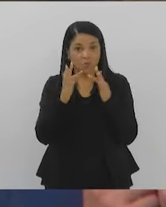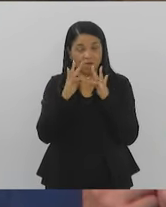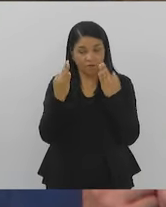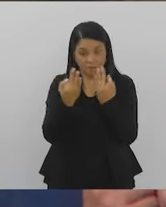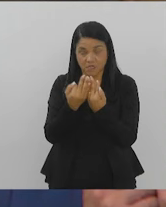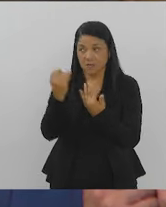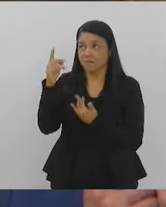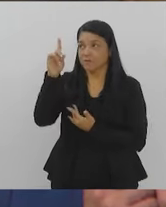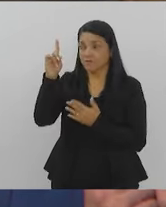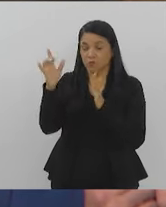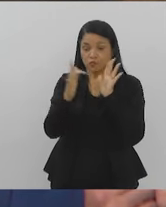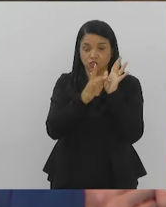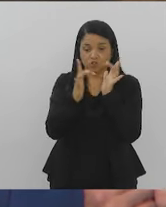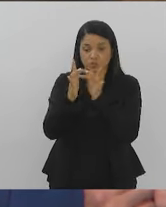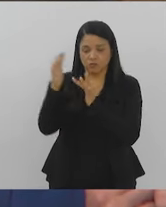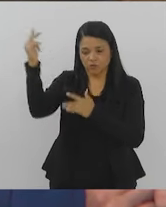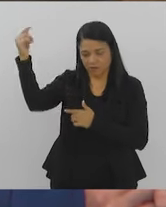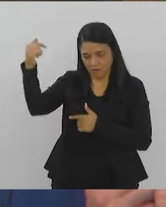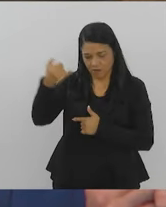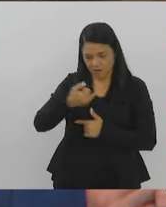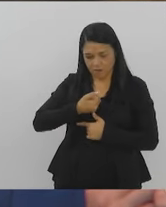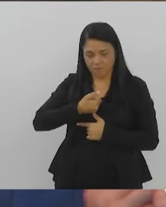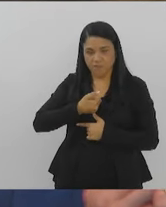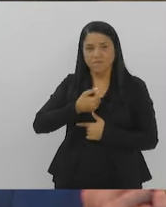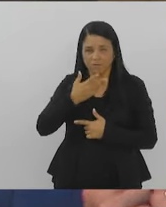e disse que vai me levar.